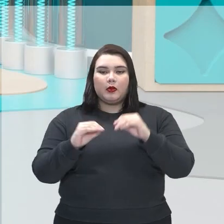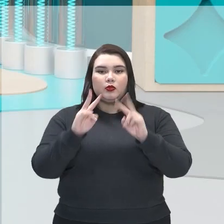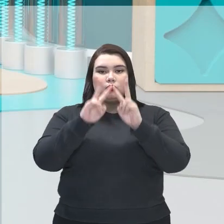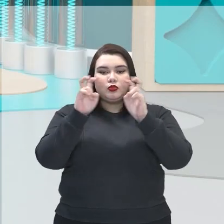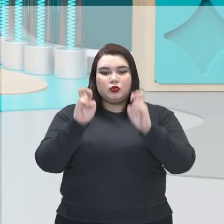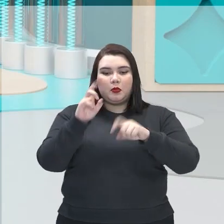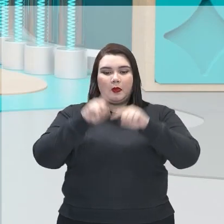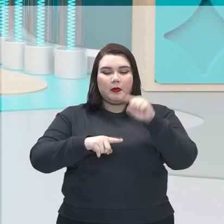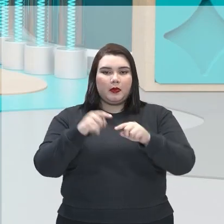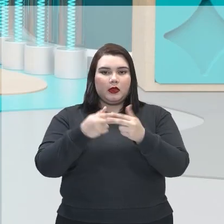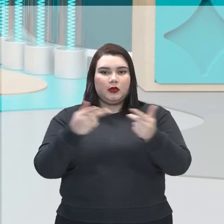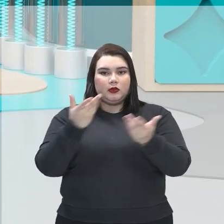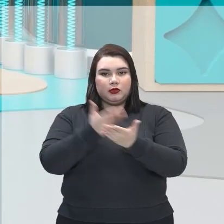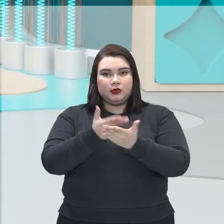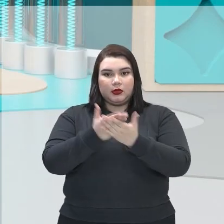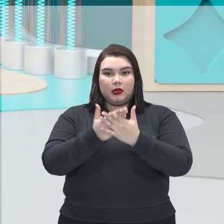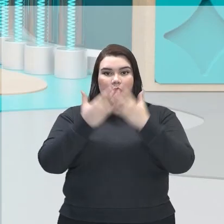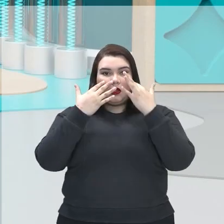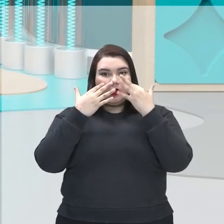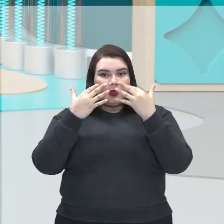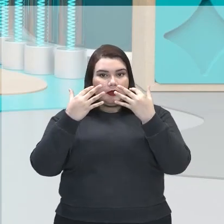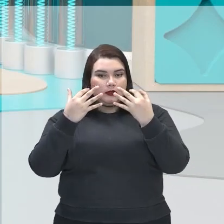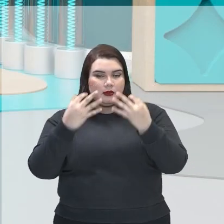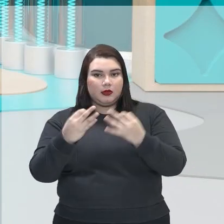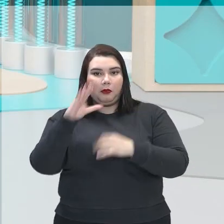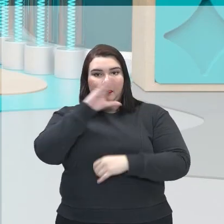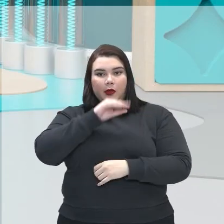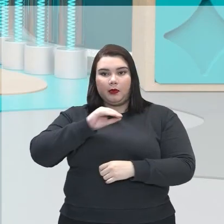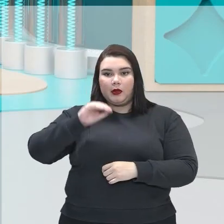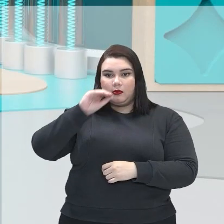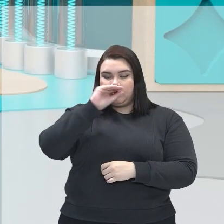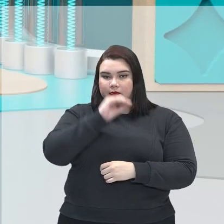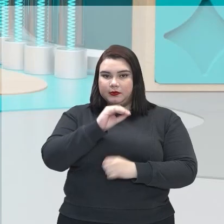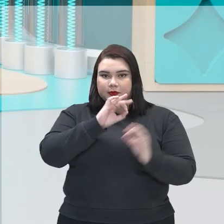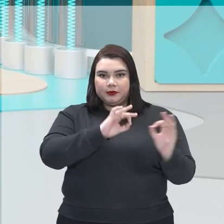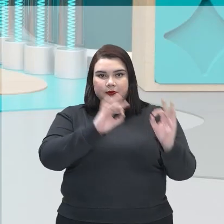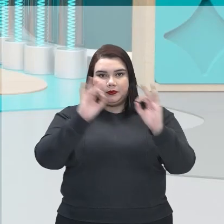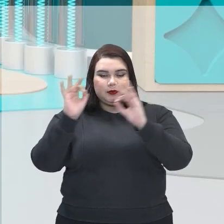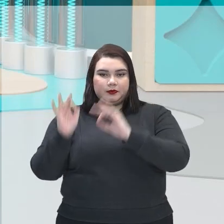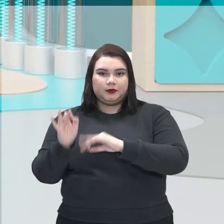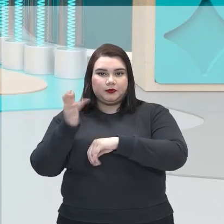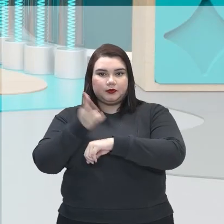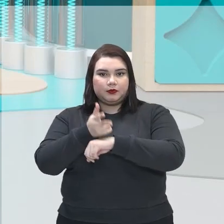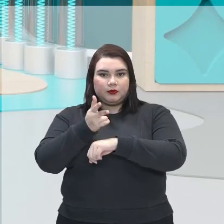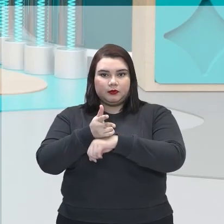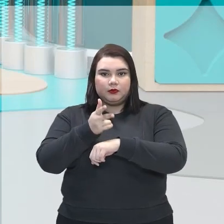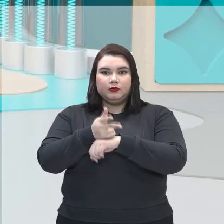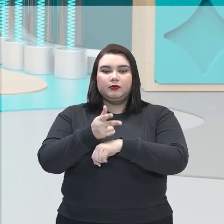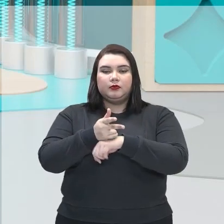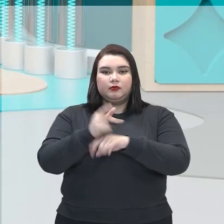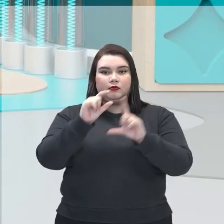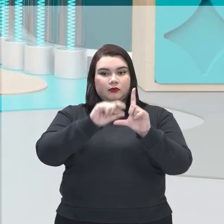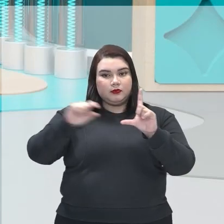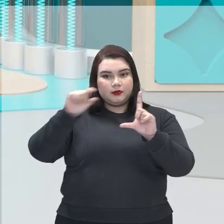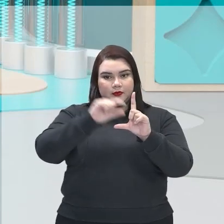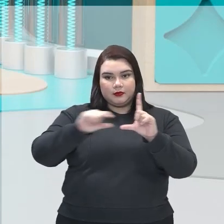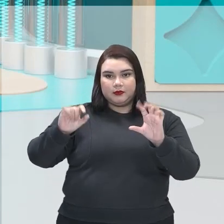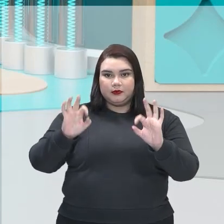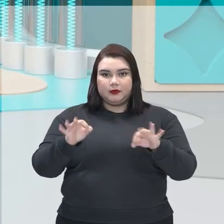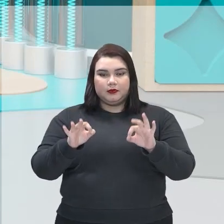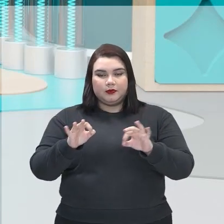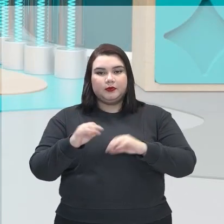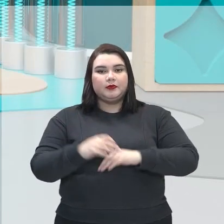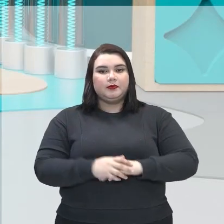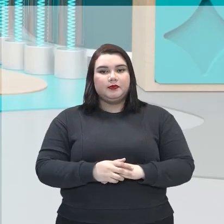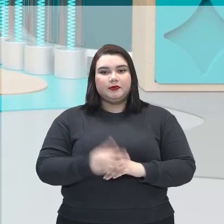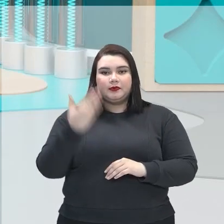escolar deles. Prestem bem atenção na pronúncia, acompanhem, o vídeo vai vir legendado, tá?